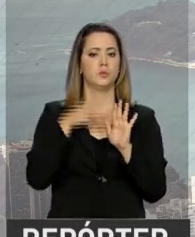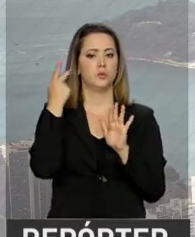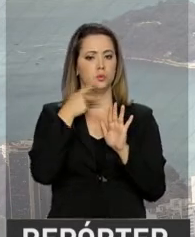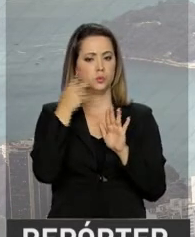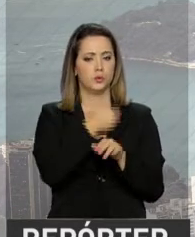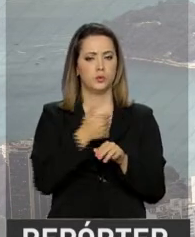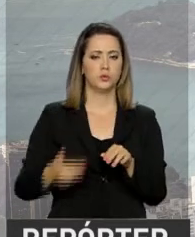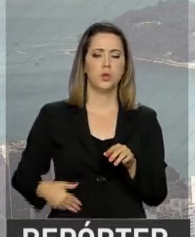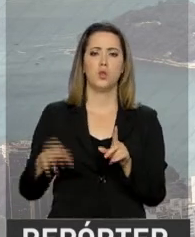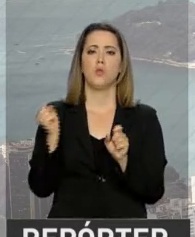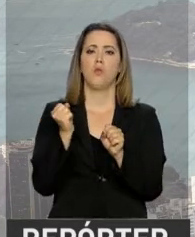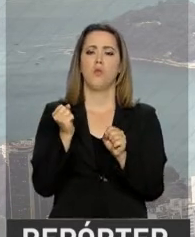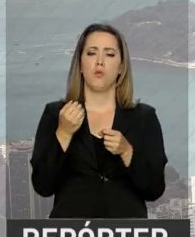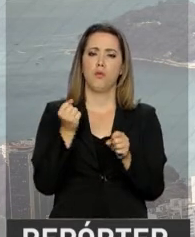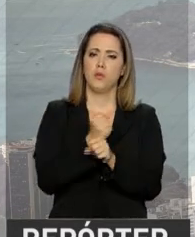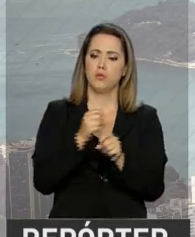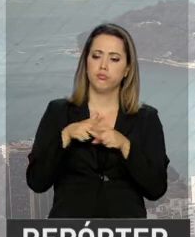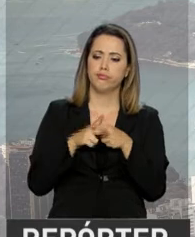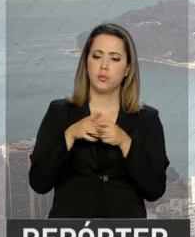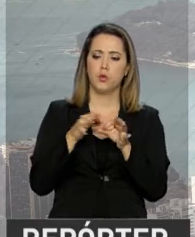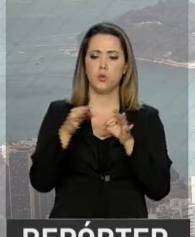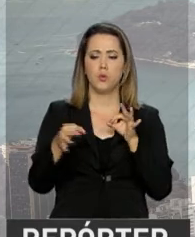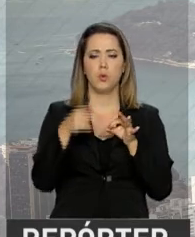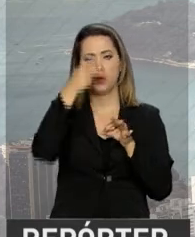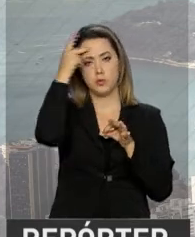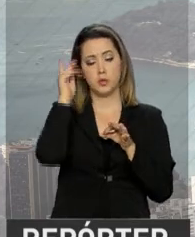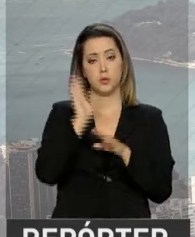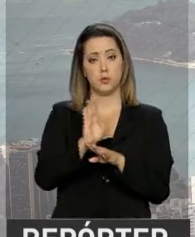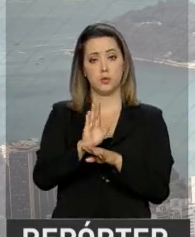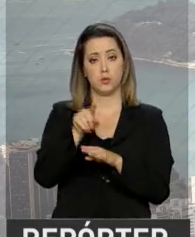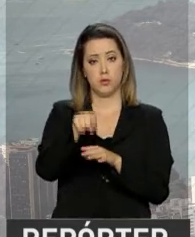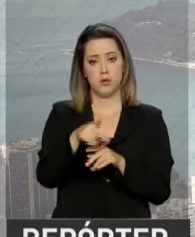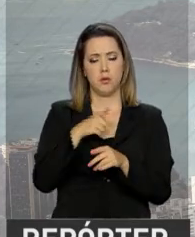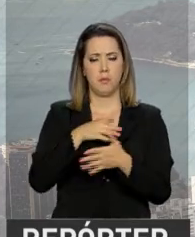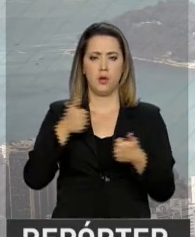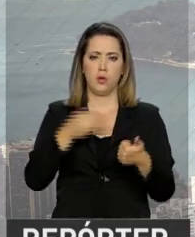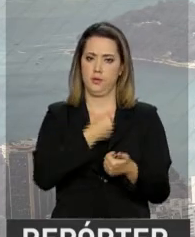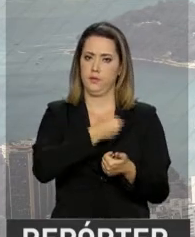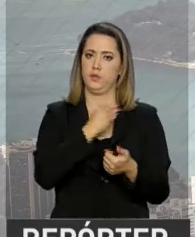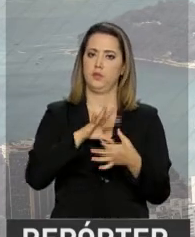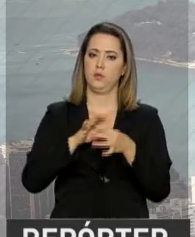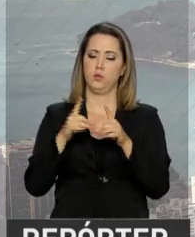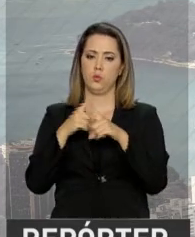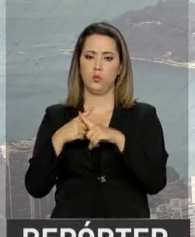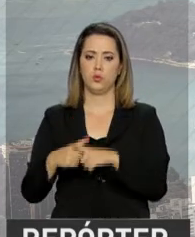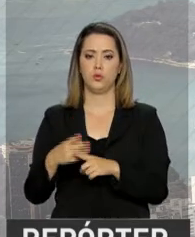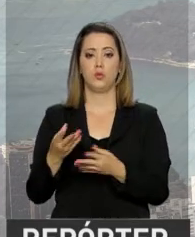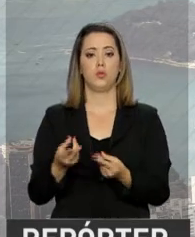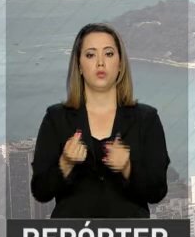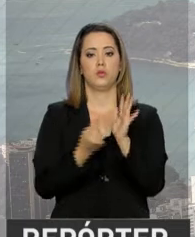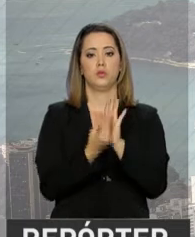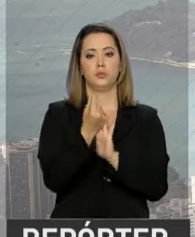projetos de infraestrutura para ampliar número de pessoas beneficiadas pelos jogos e orçamento do comitê rio